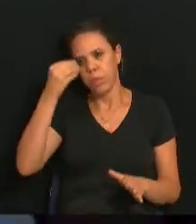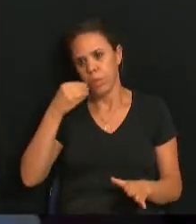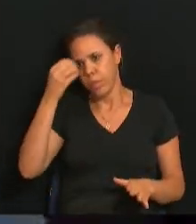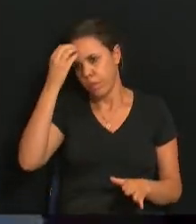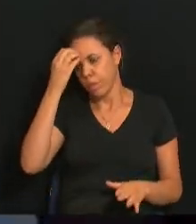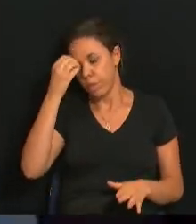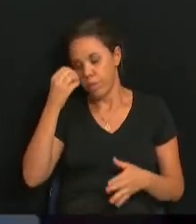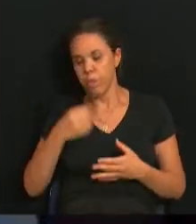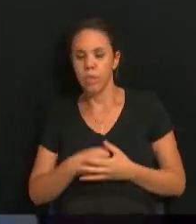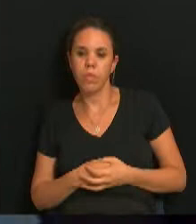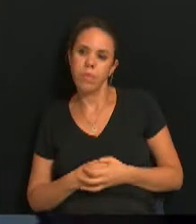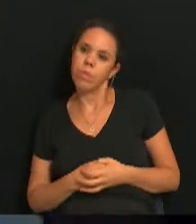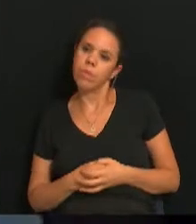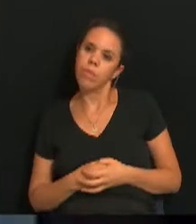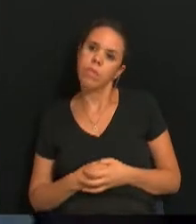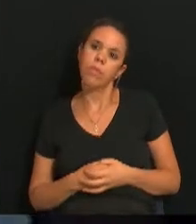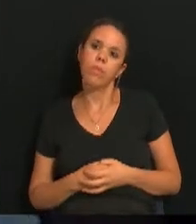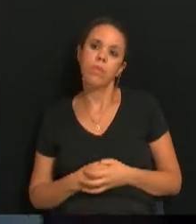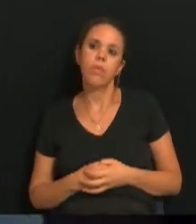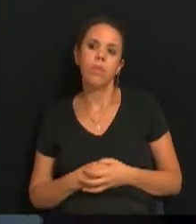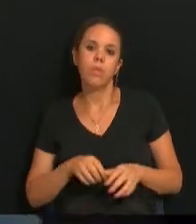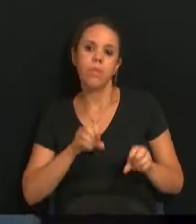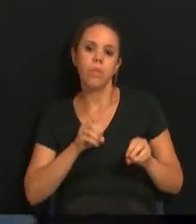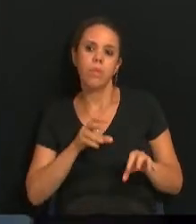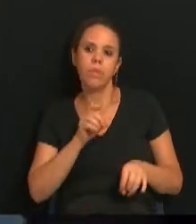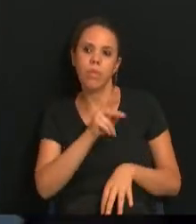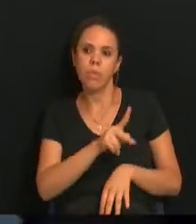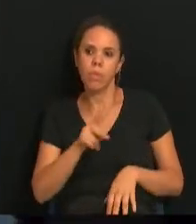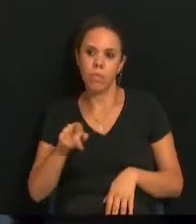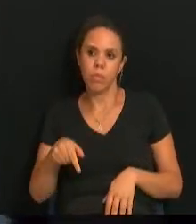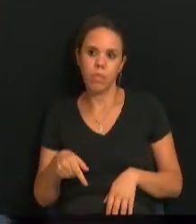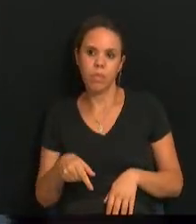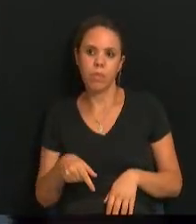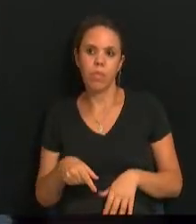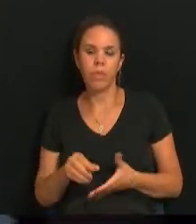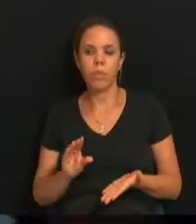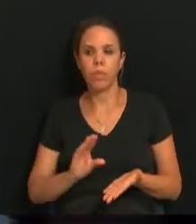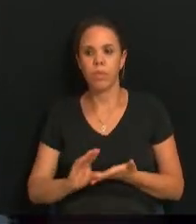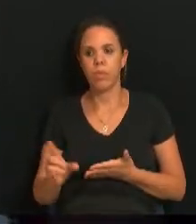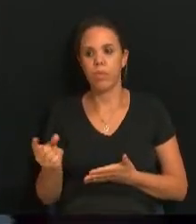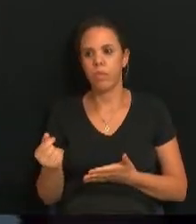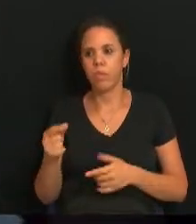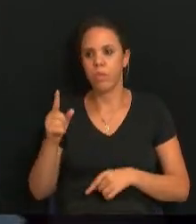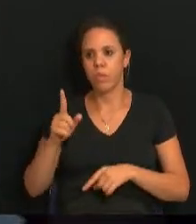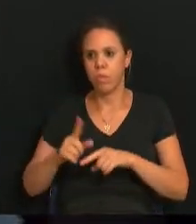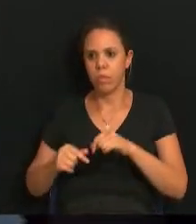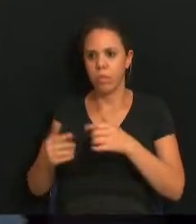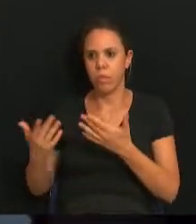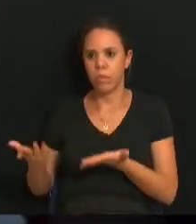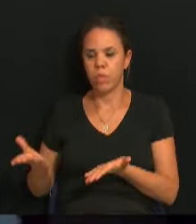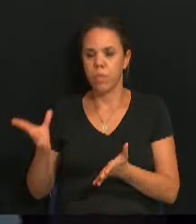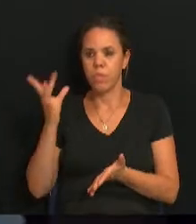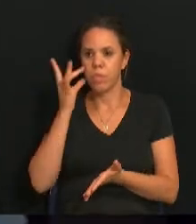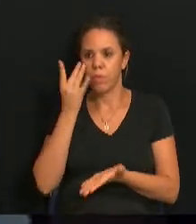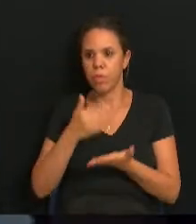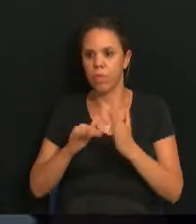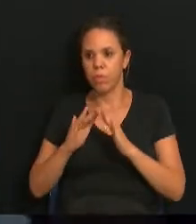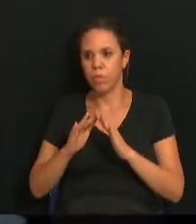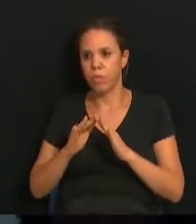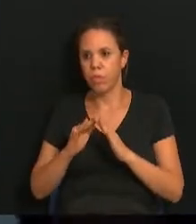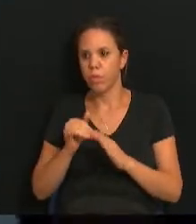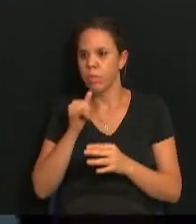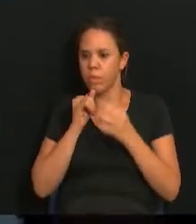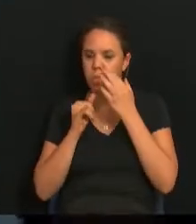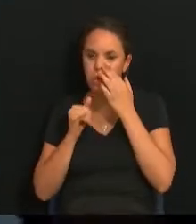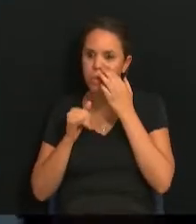parte dos educadores dos recursos e dos materiais que estão presentes na escola, como, por exemplo, isso é